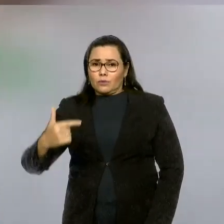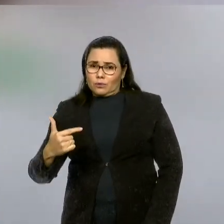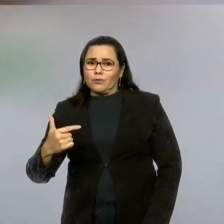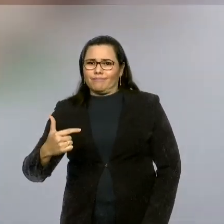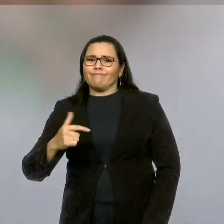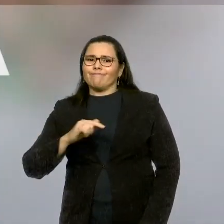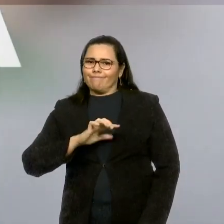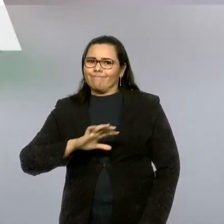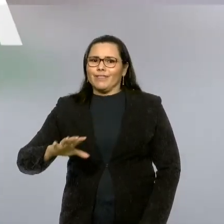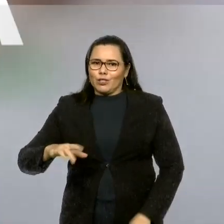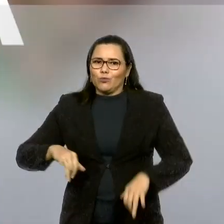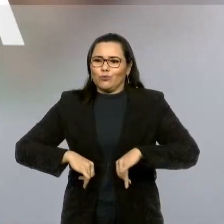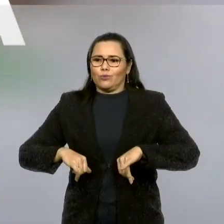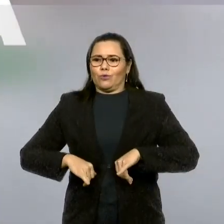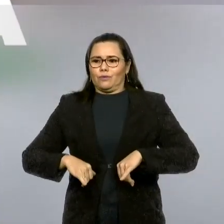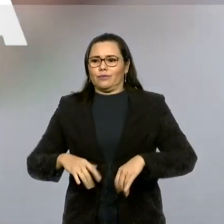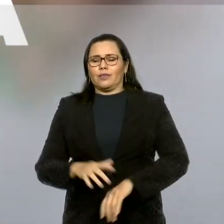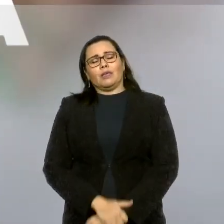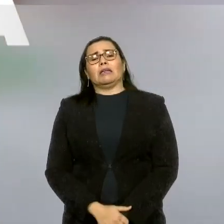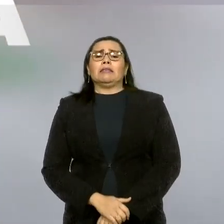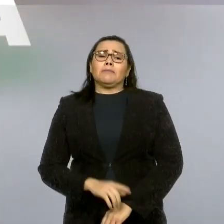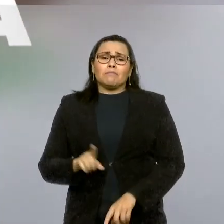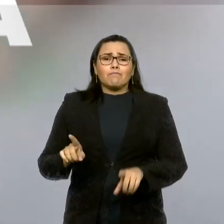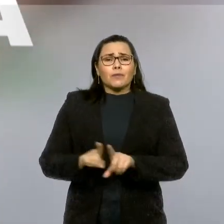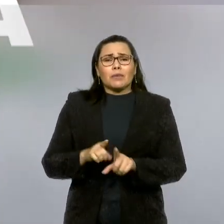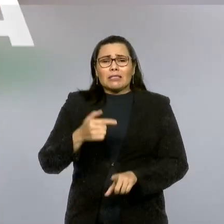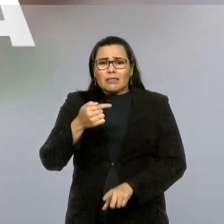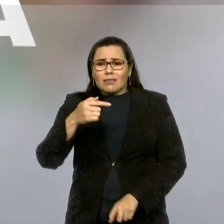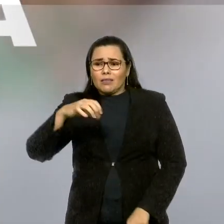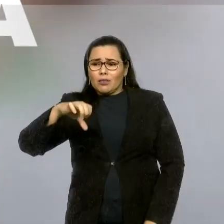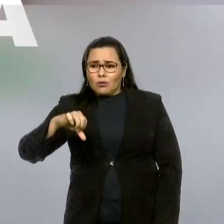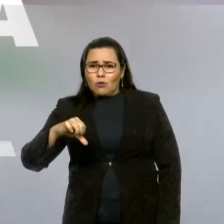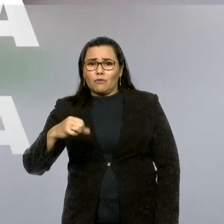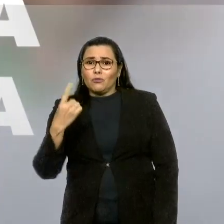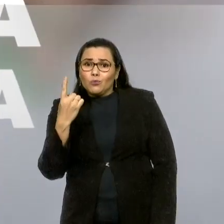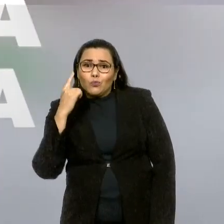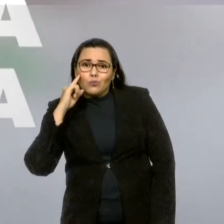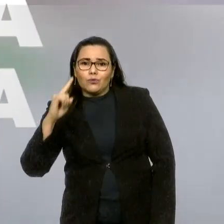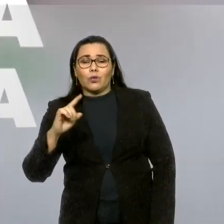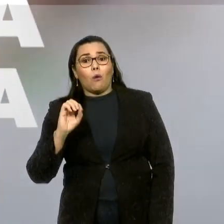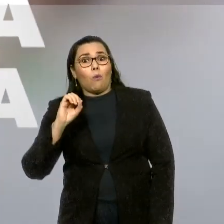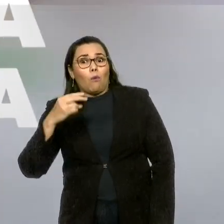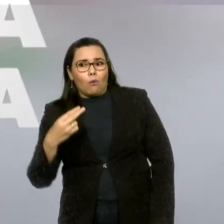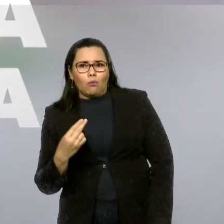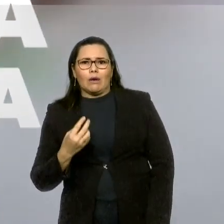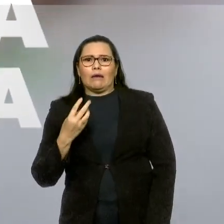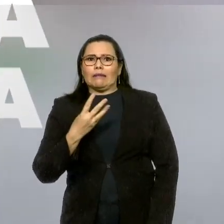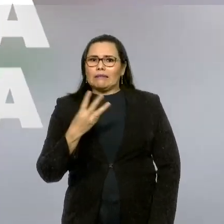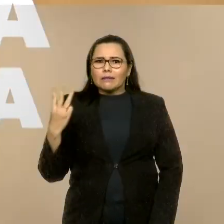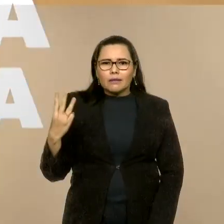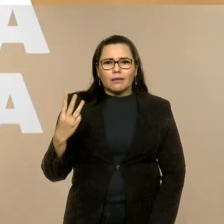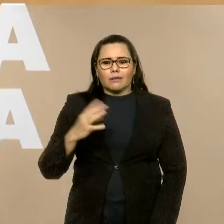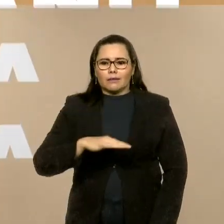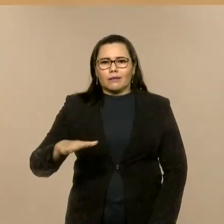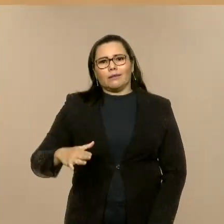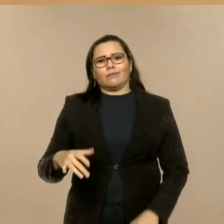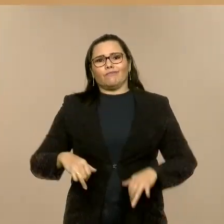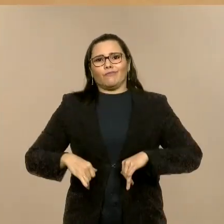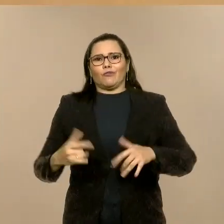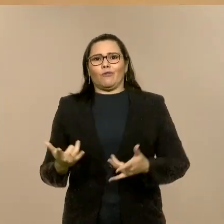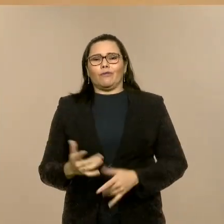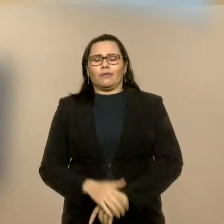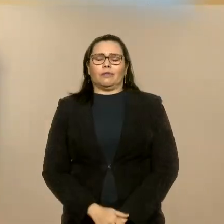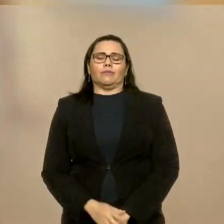casos por ano o que vale a 79 ocorrências por dia ou TRS a cada hora no